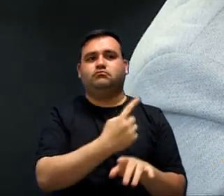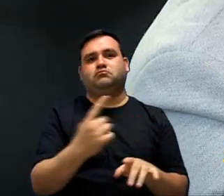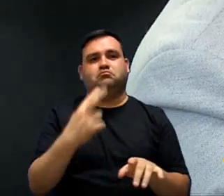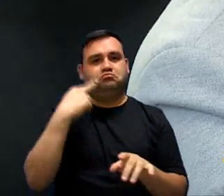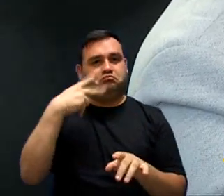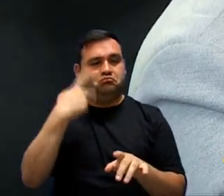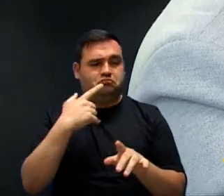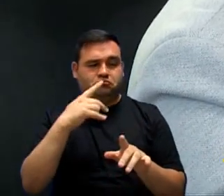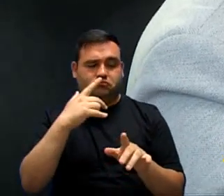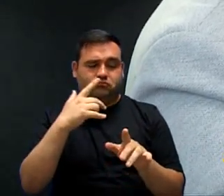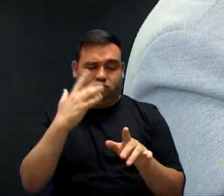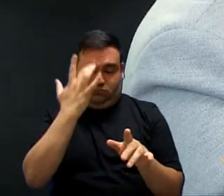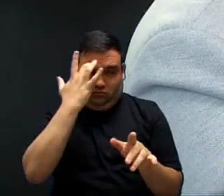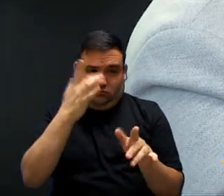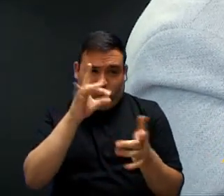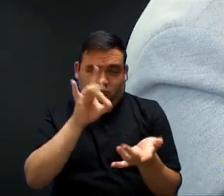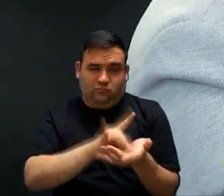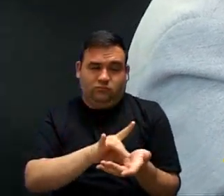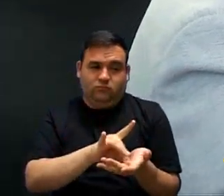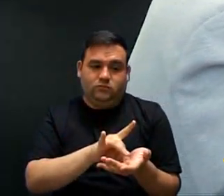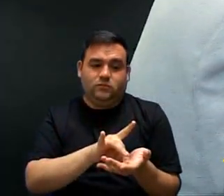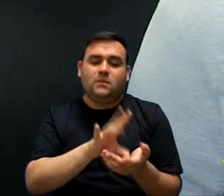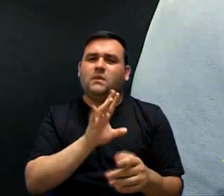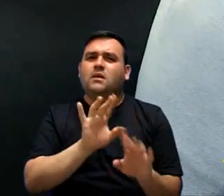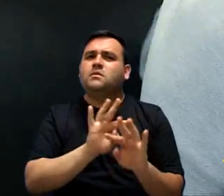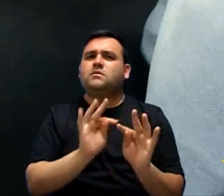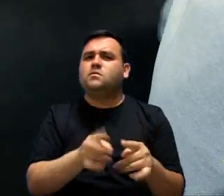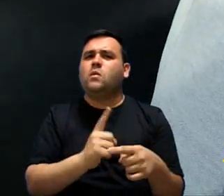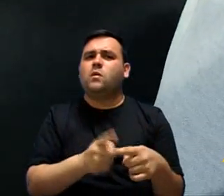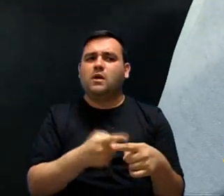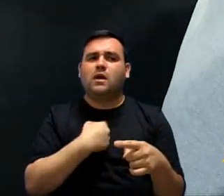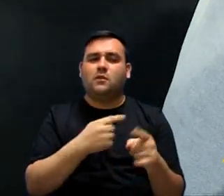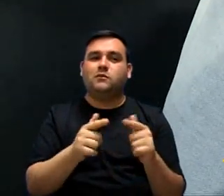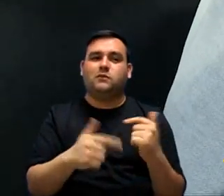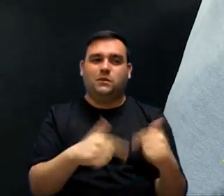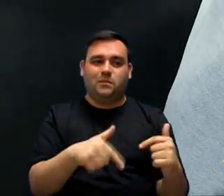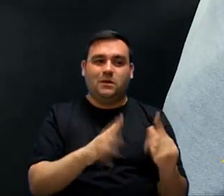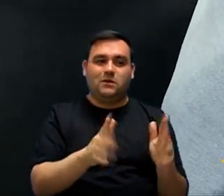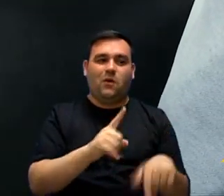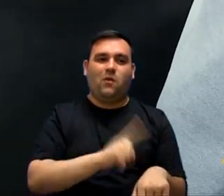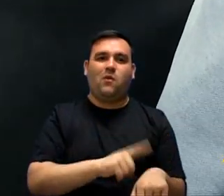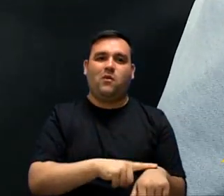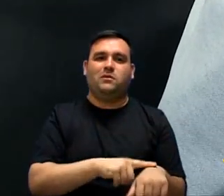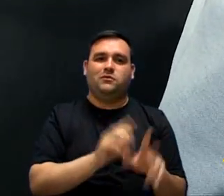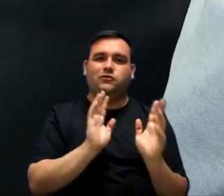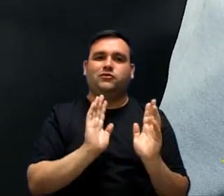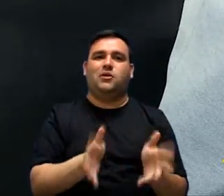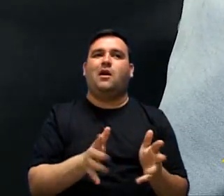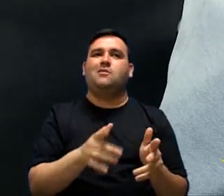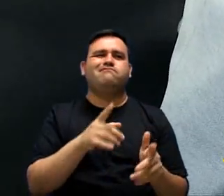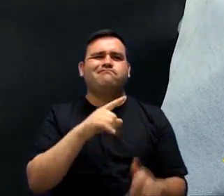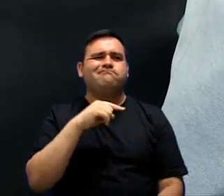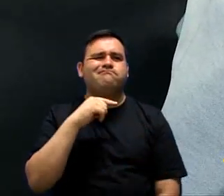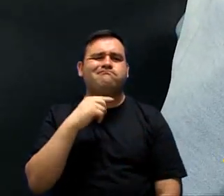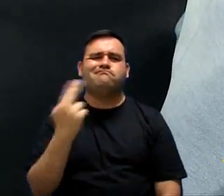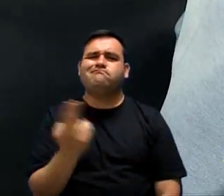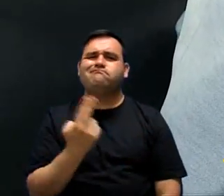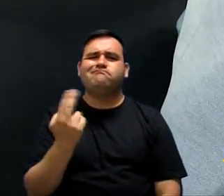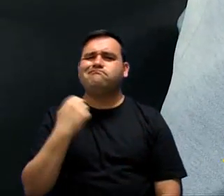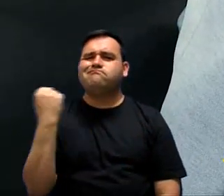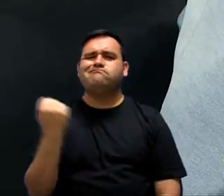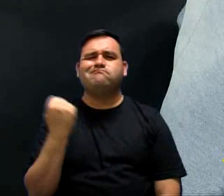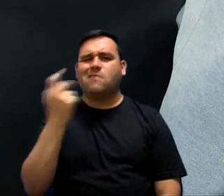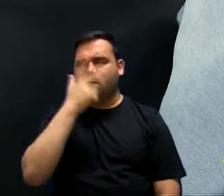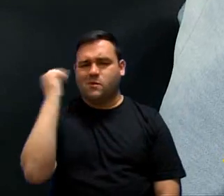que realmente, Péricles, é simplesmente porque eu já trabalhei nesse horário. Sim, senhor. E não vinha